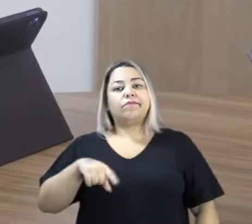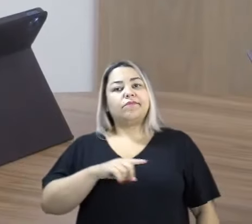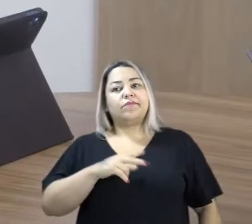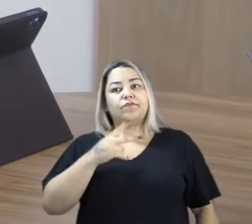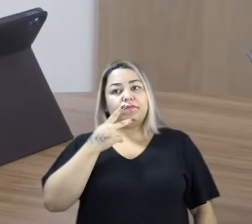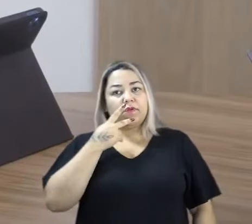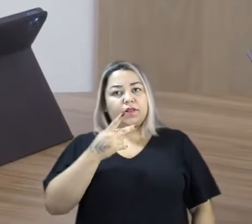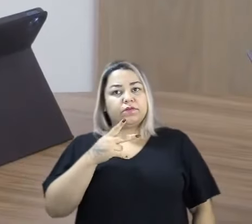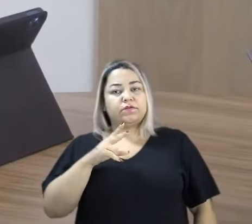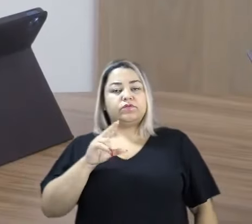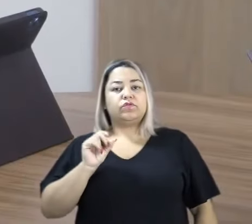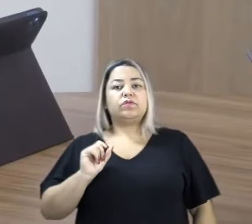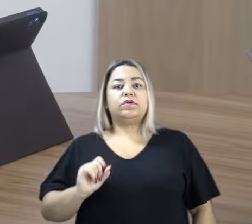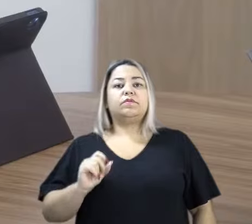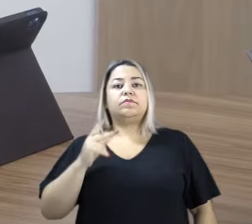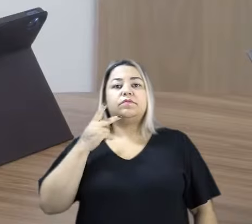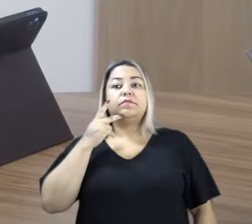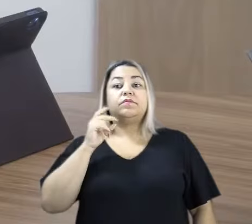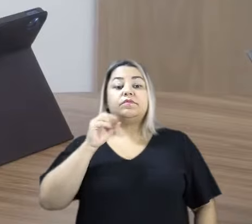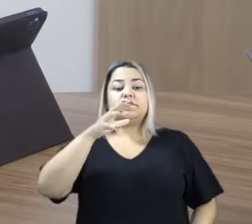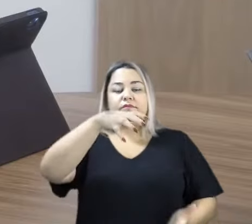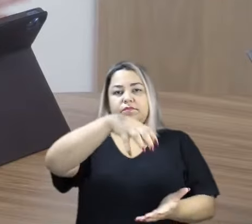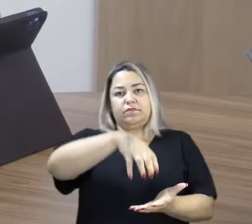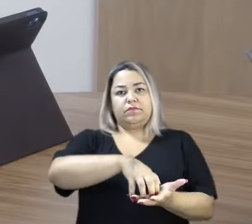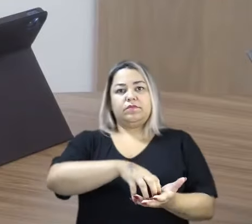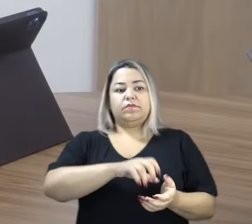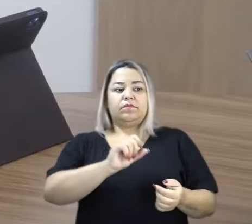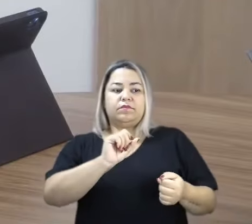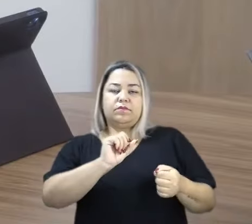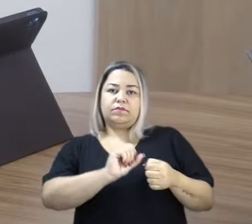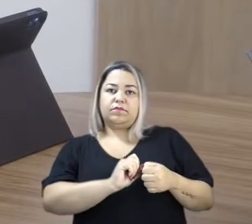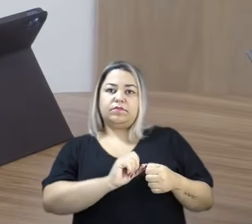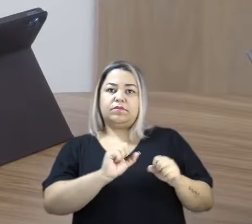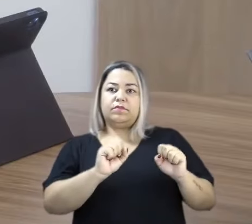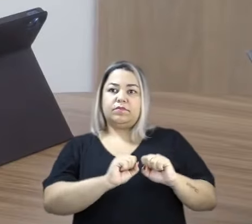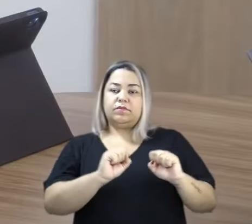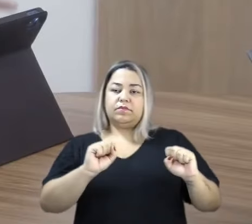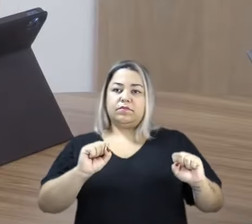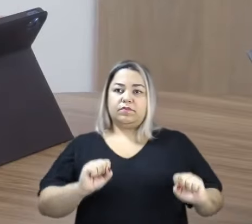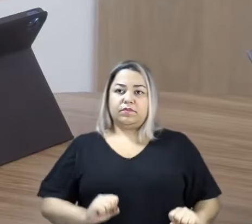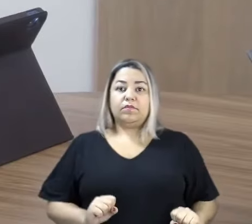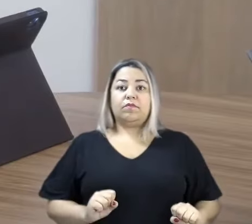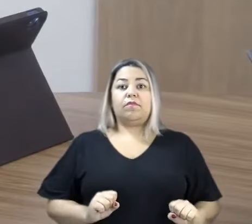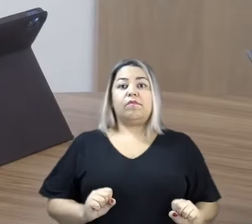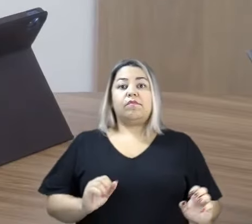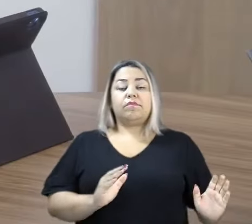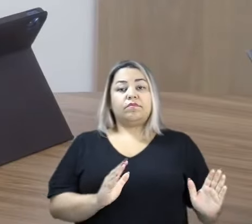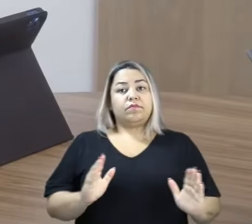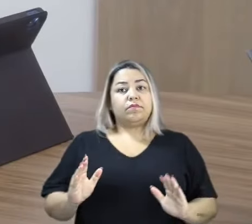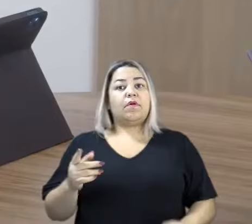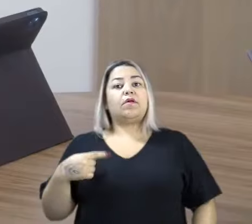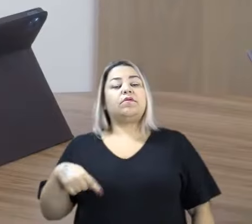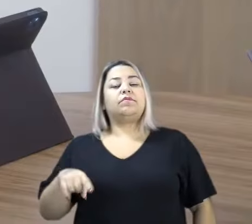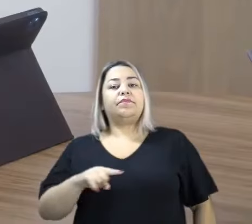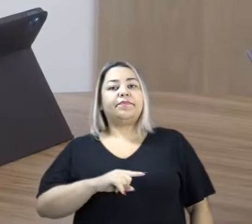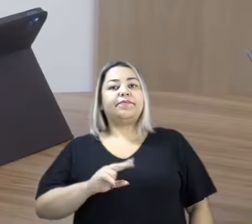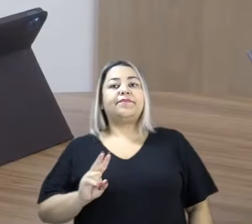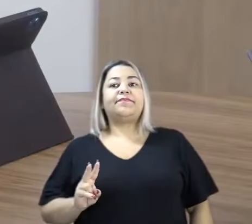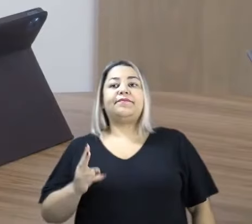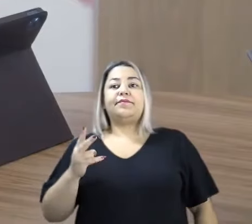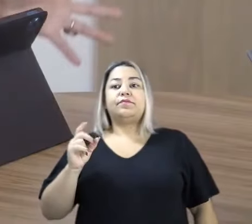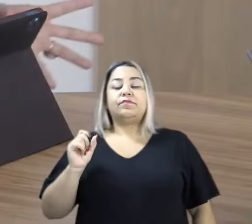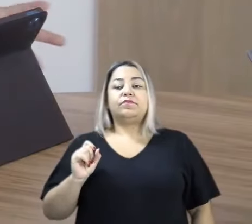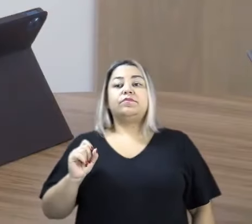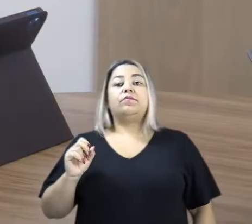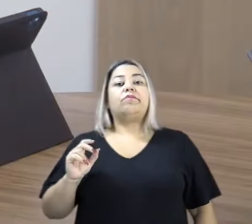né? Esse equipamento para aquele território. Então, faz a adesão do sistema, passa por um processo da gente validar, né?